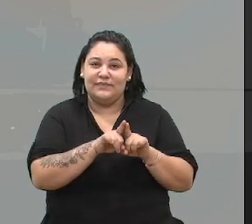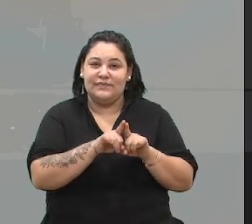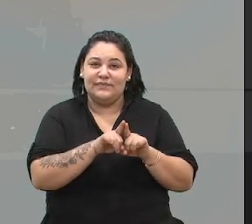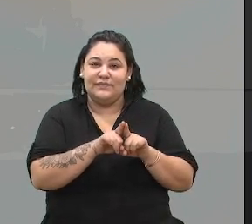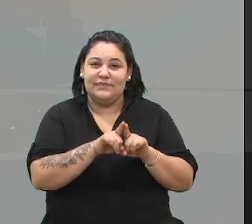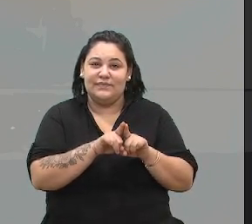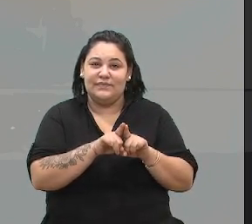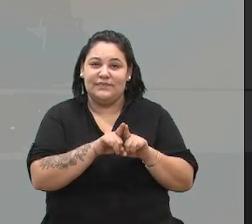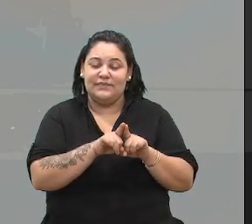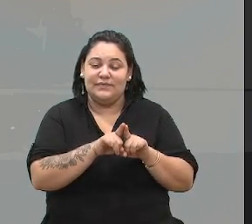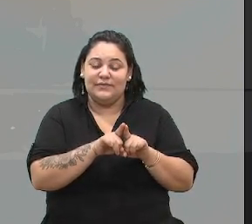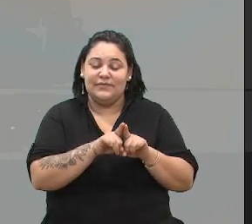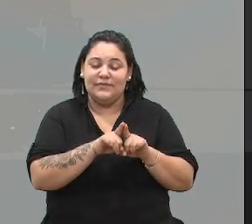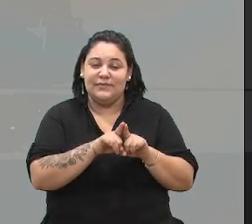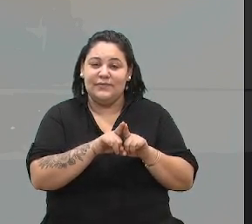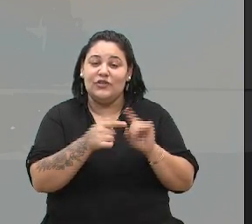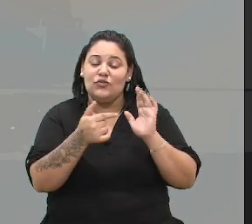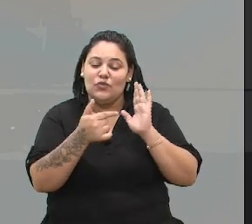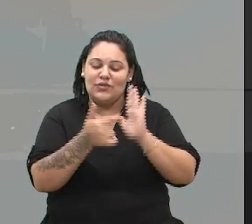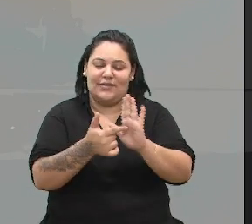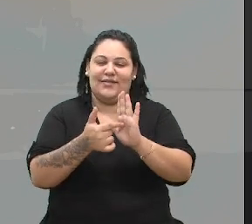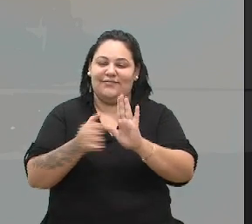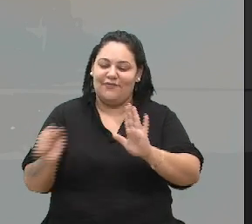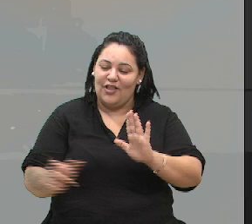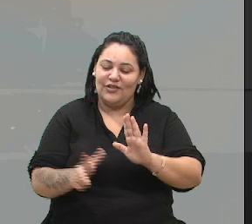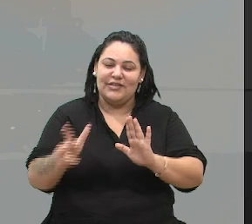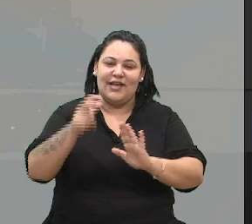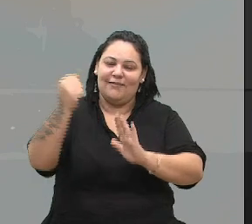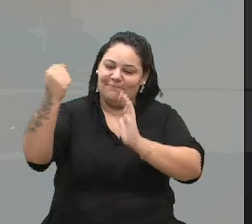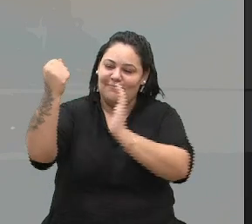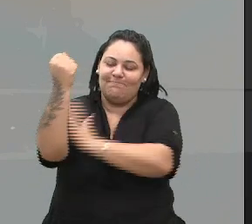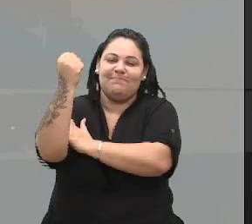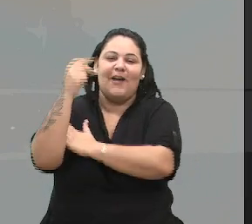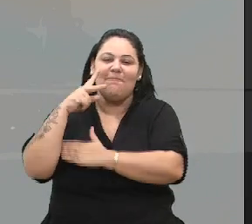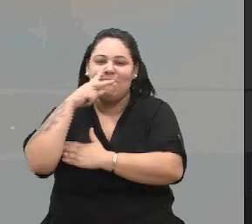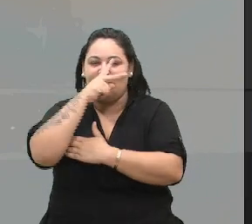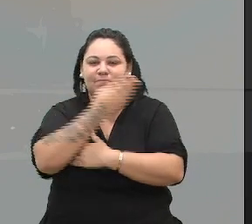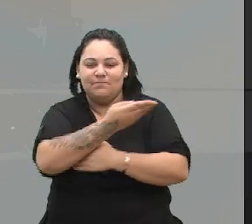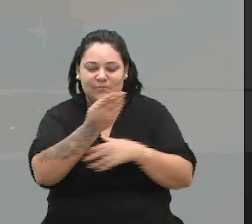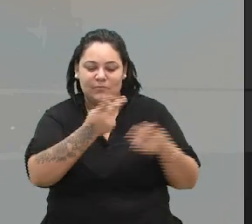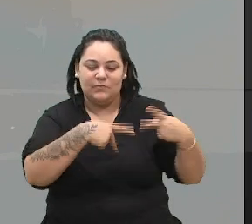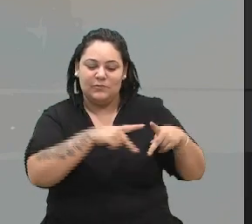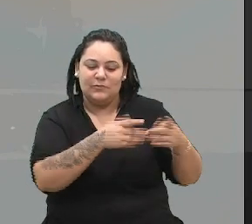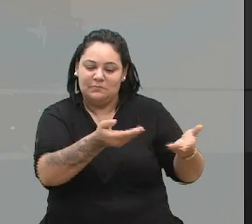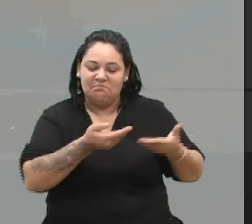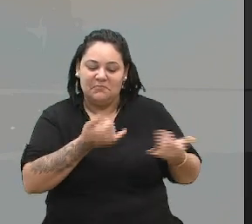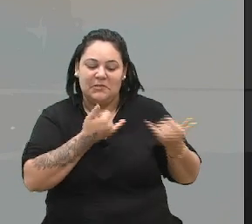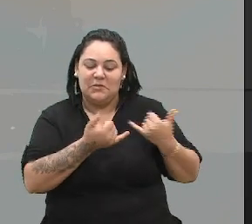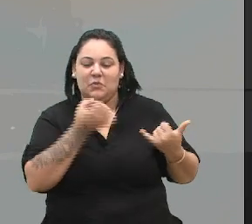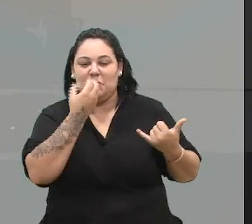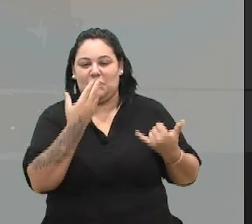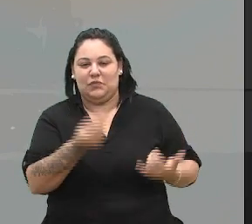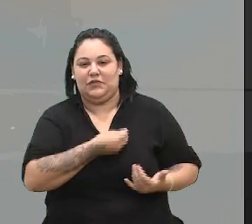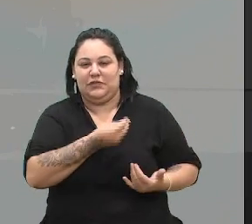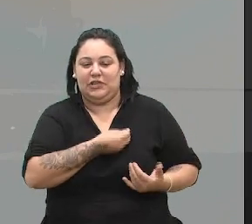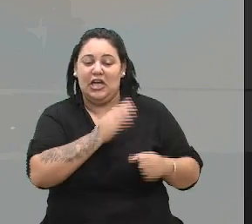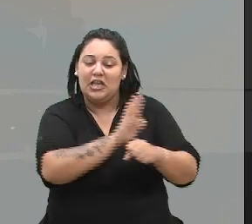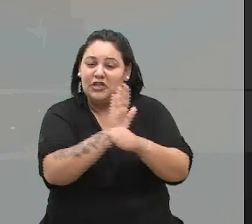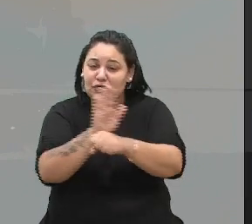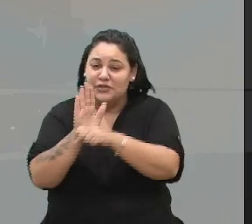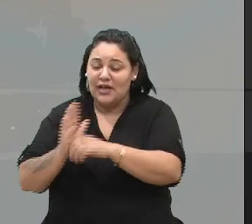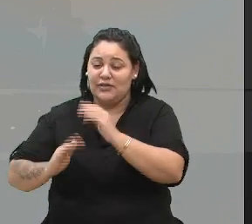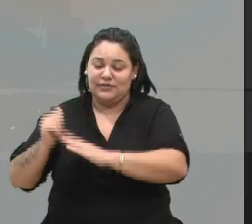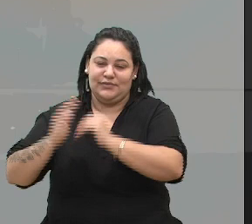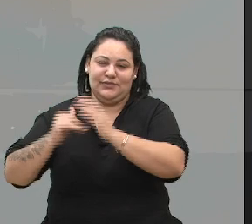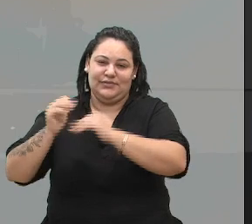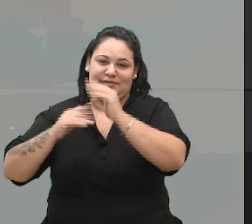a valentia, a perseverança desse povo que tantos exemplos bons nos deram e que ajudaram a